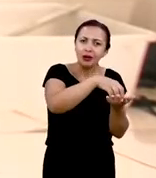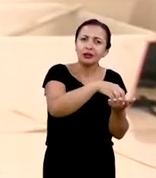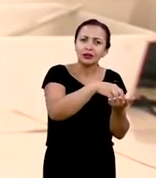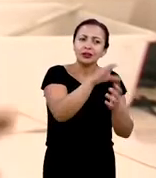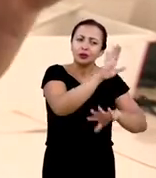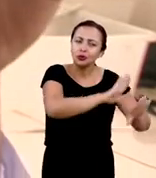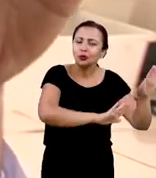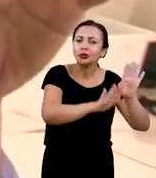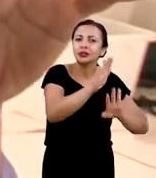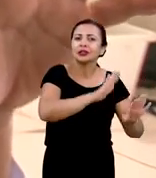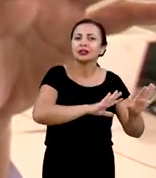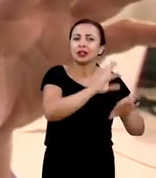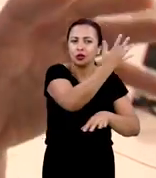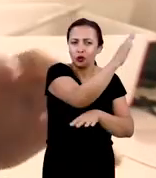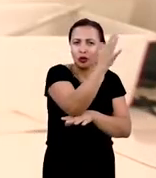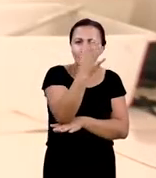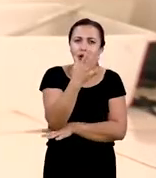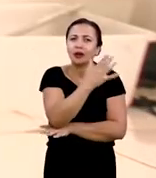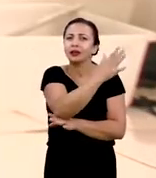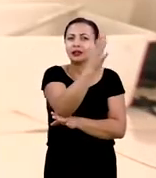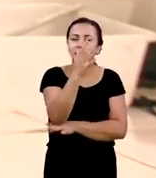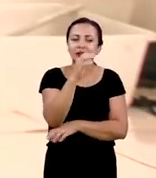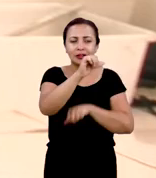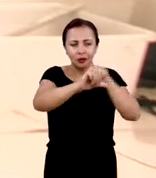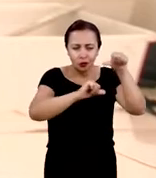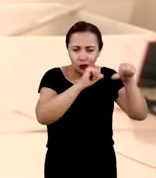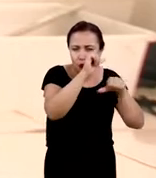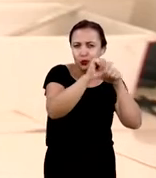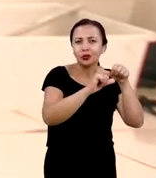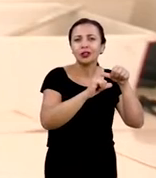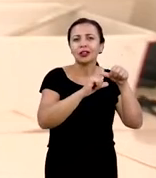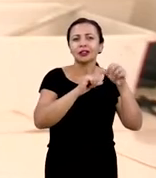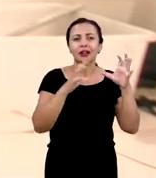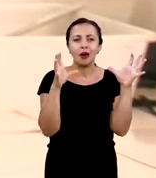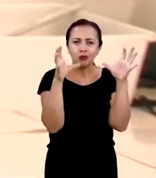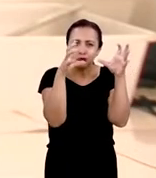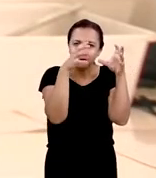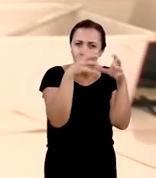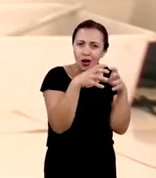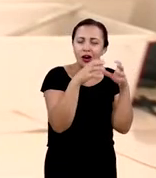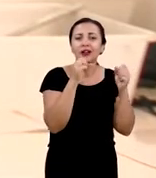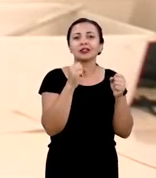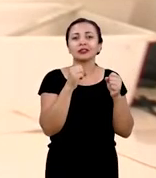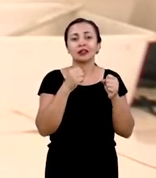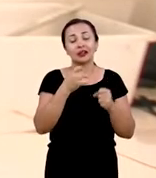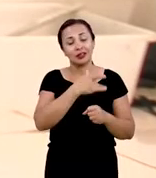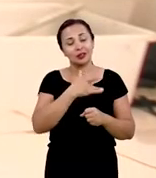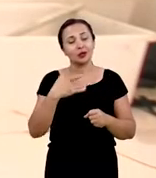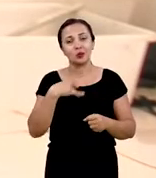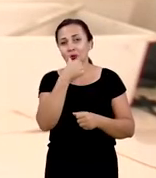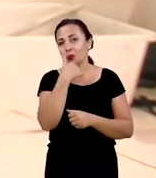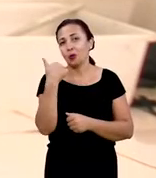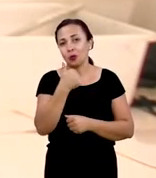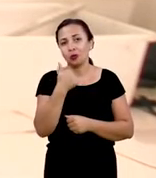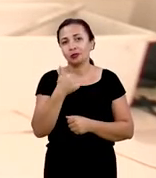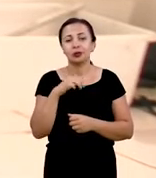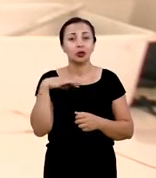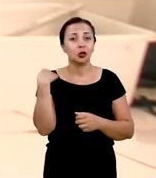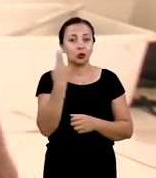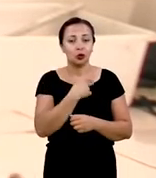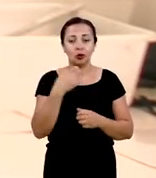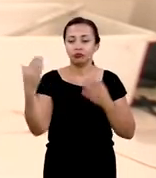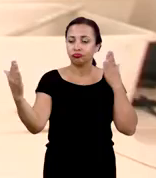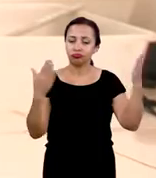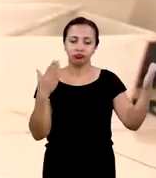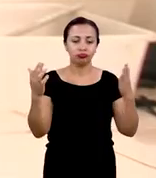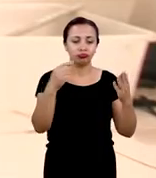que é uma área de floresta nativa, floresta bem desenvolvida, considerada saudável. E a gente